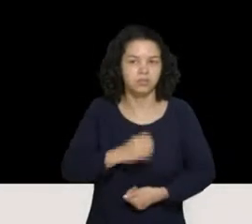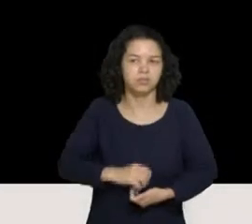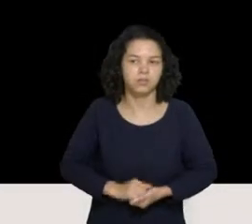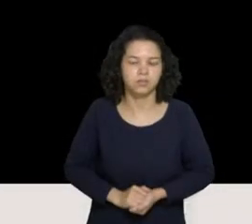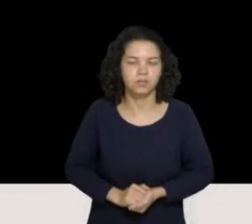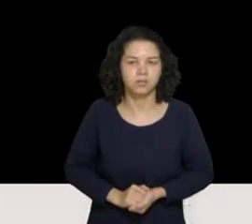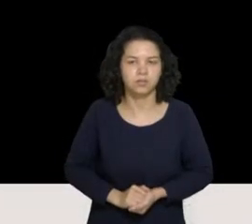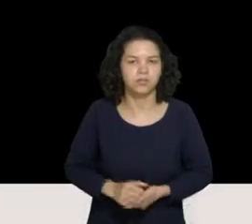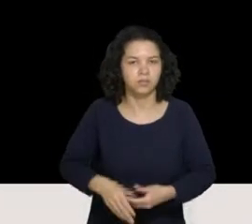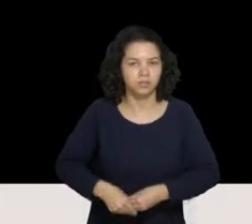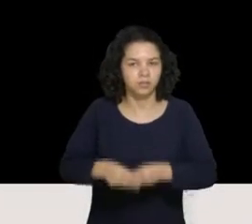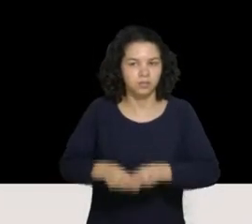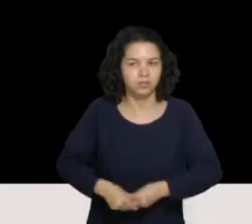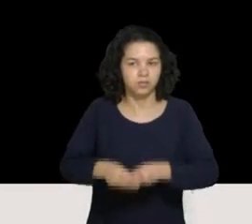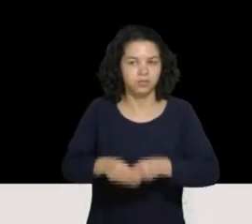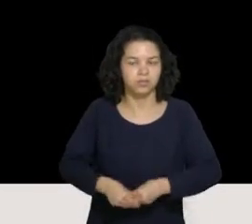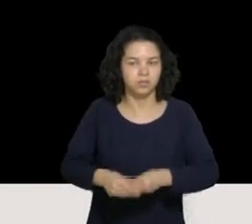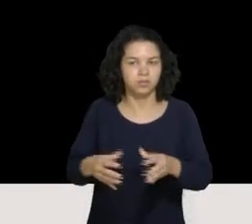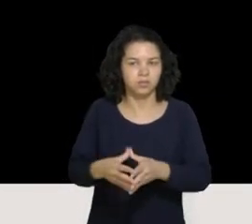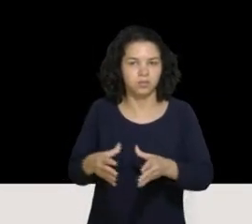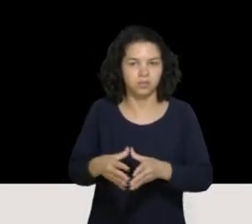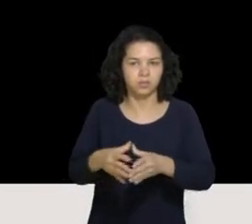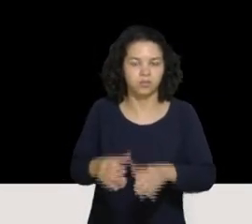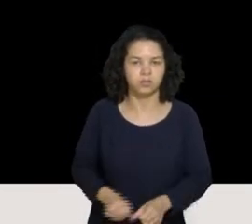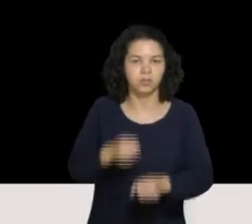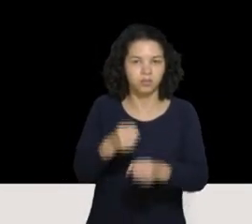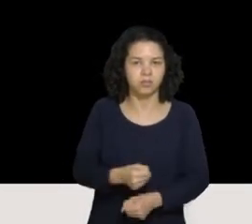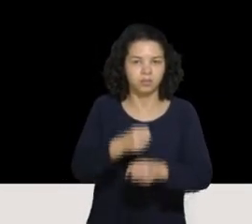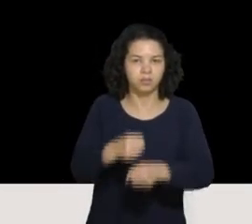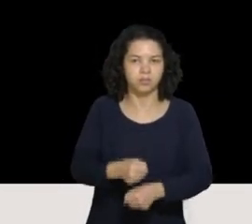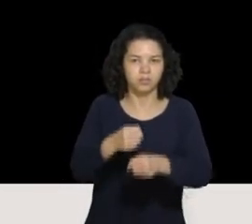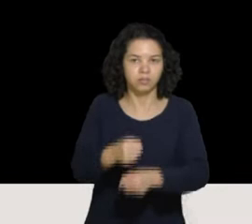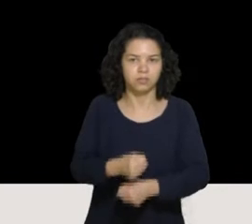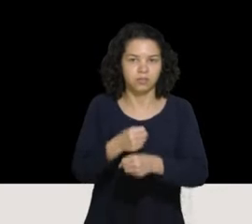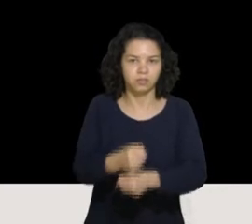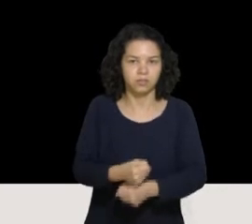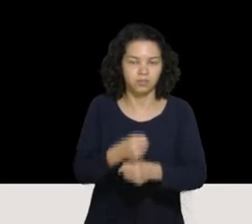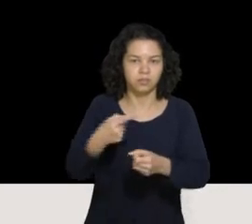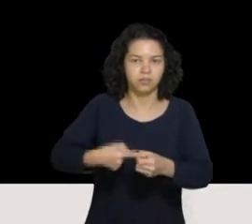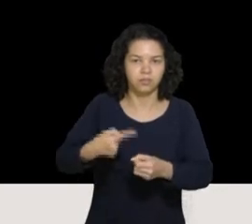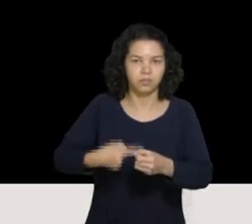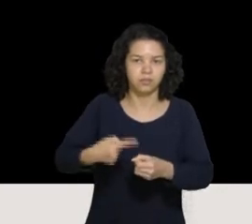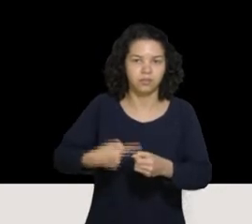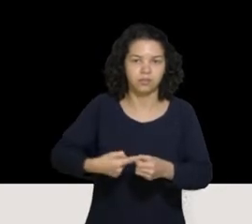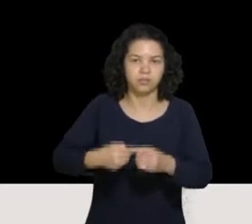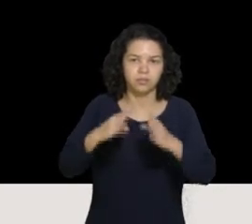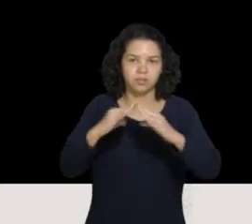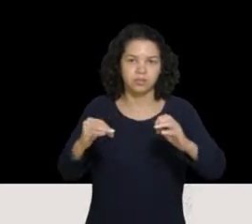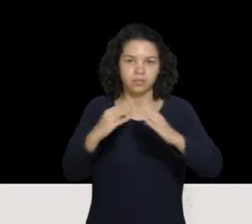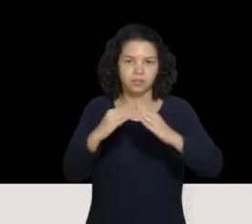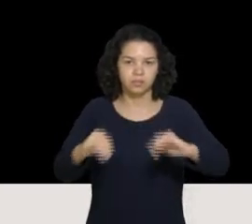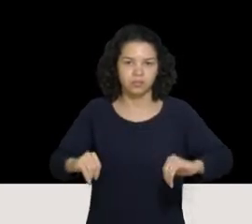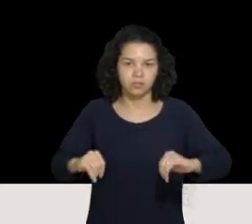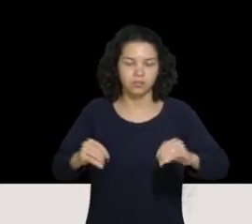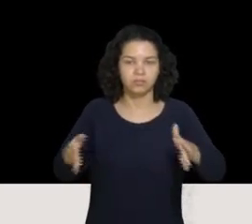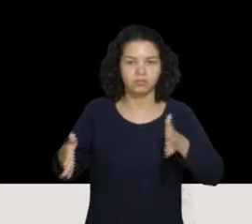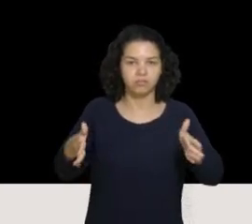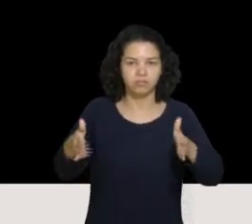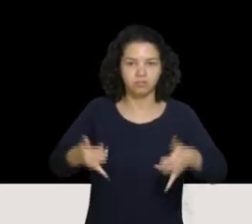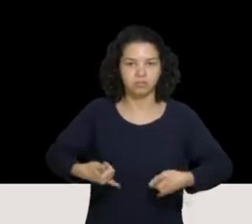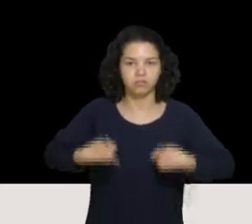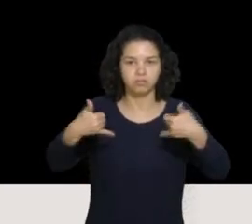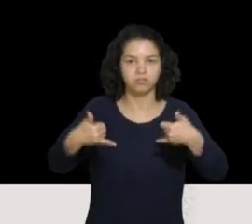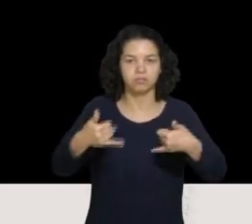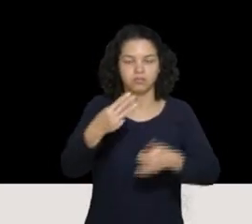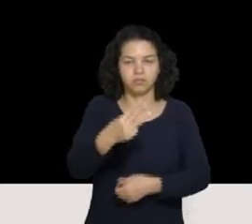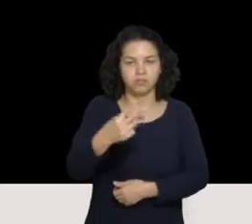complementando o grupo de cavalgada os mateiros do município de Brusque pela passagem do aniversário do seu